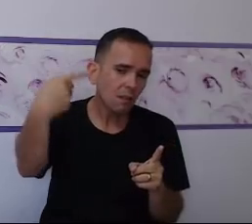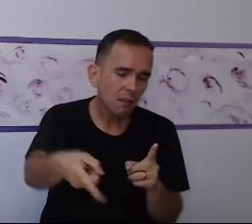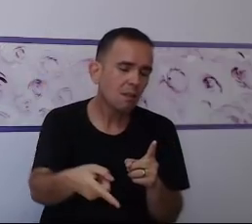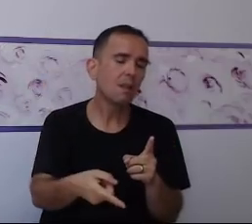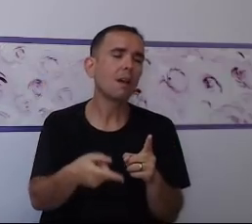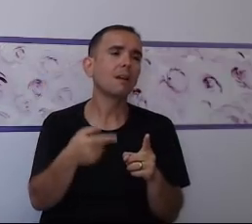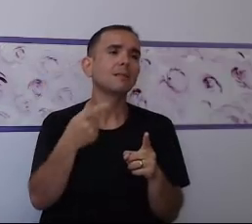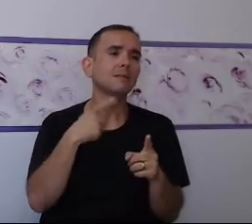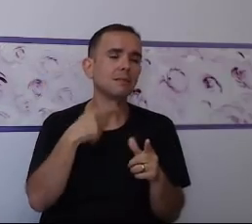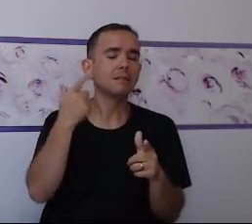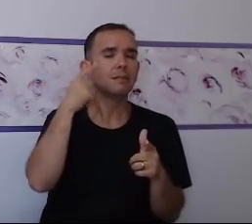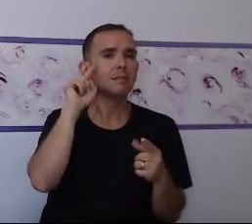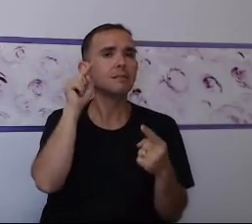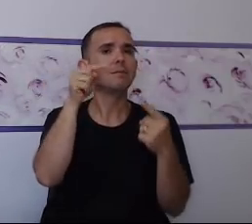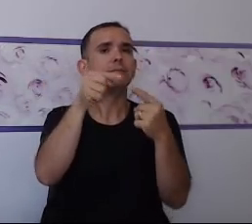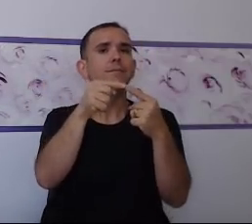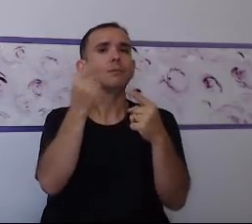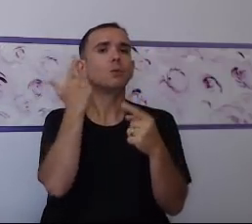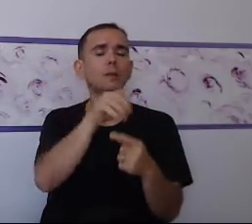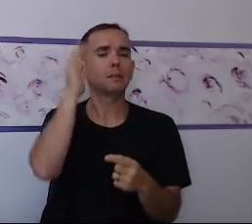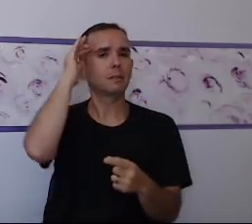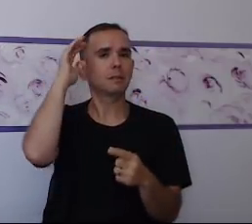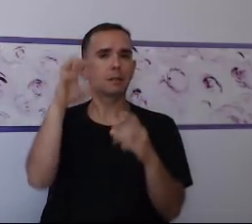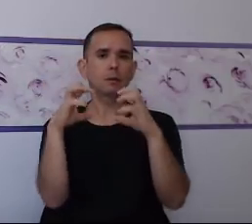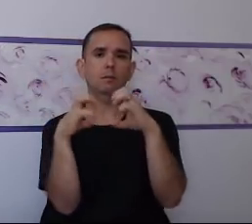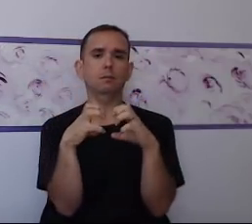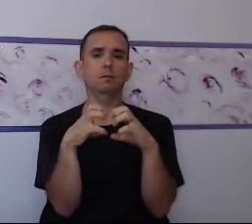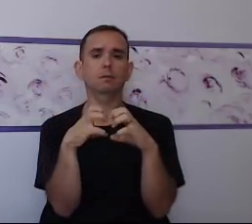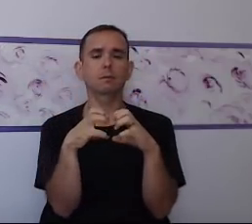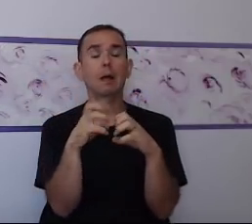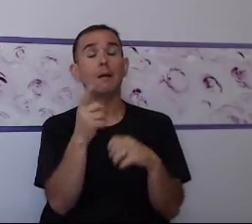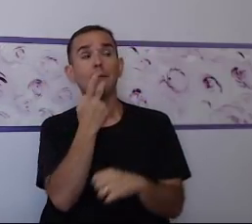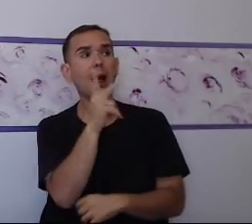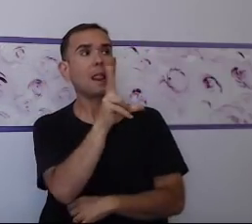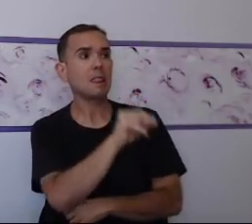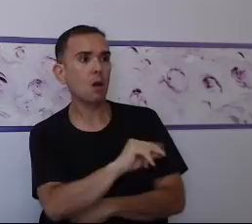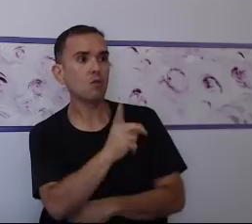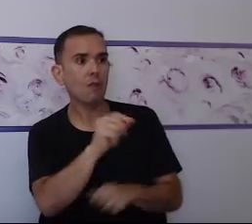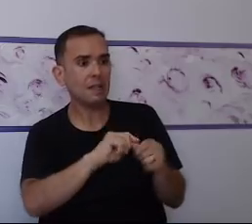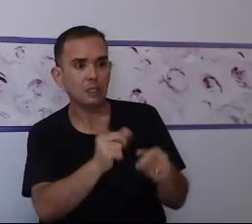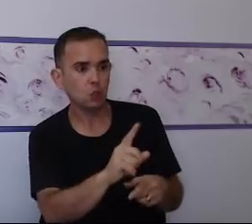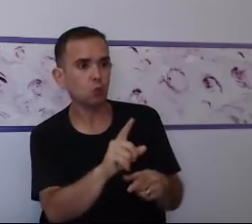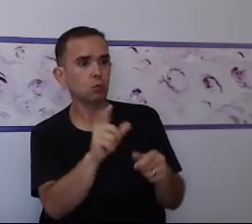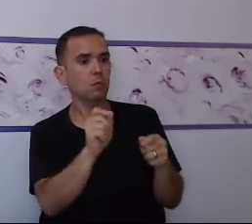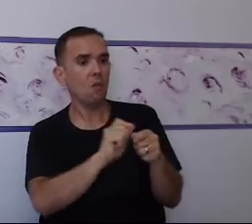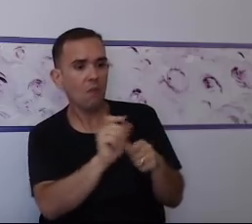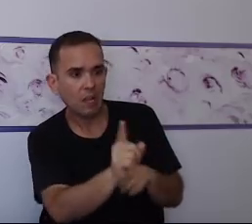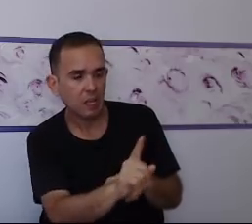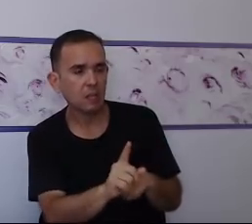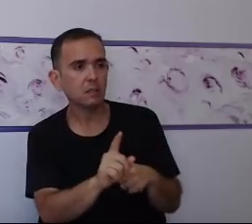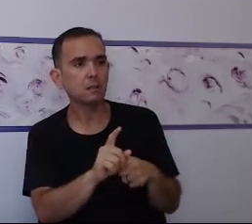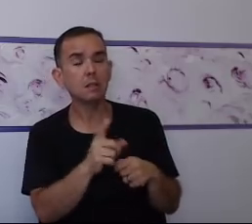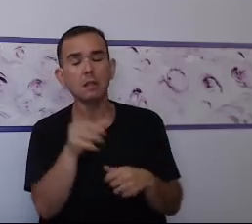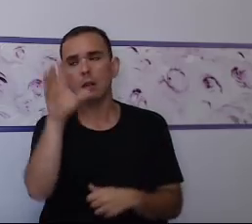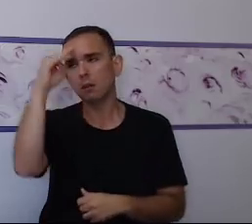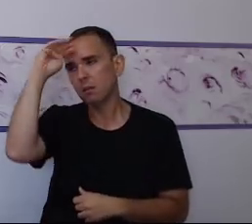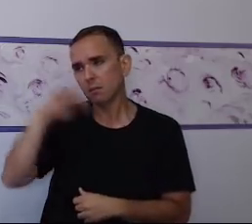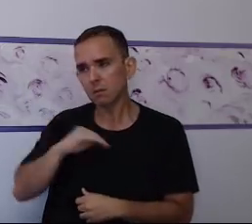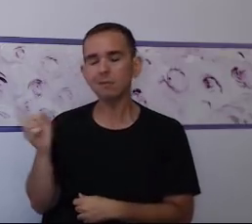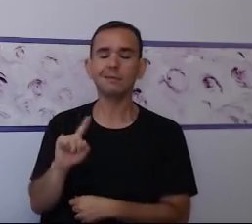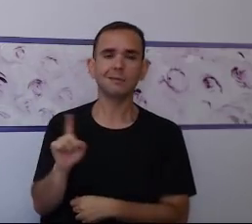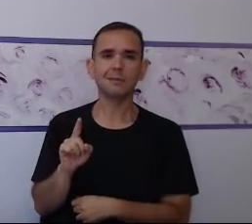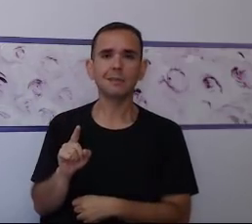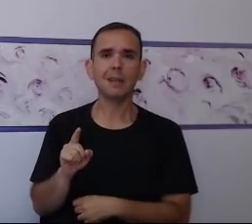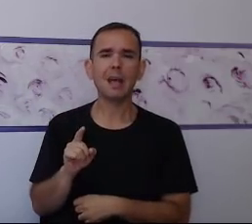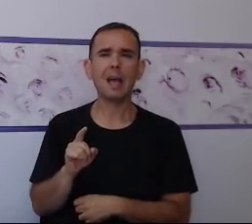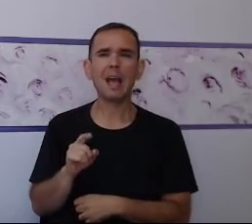área responsável pela compreensão. Então, muitas vezes a gente fala, não faz isso, não faz isso, não faz isso, e ele não obedece. Muitas vezes